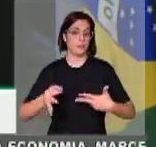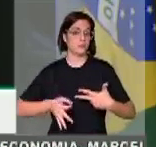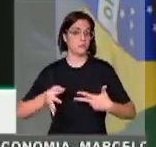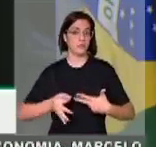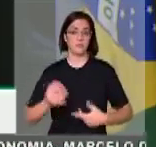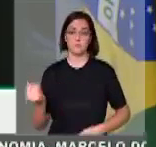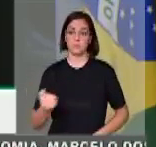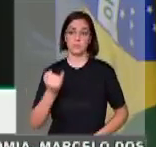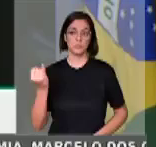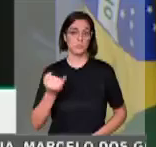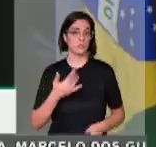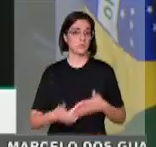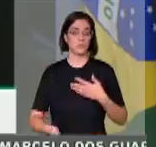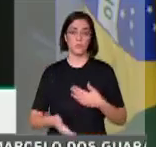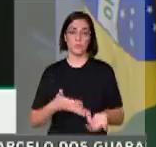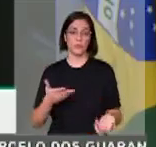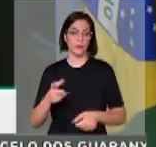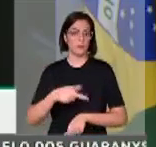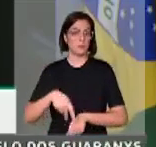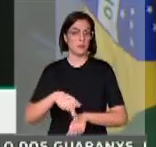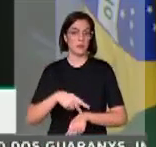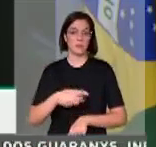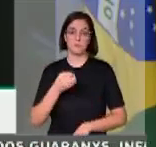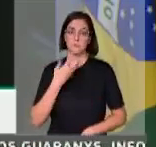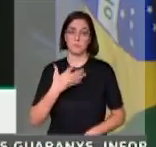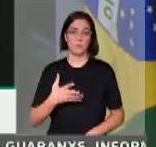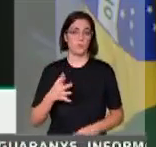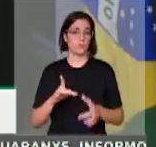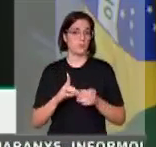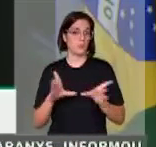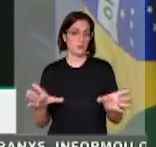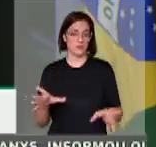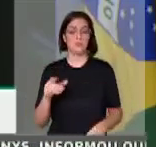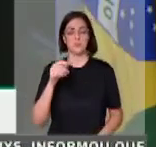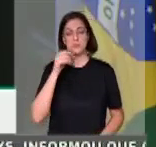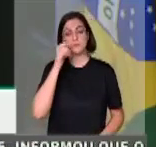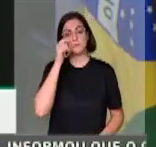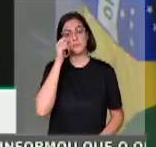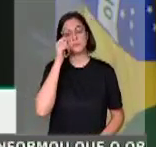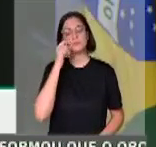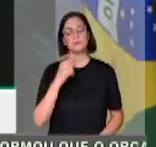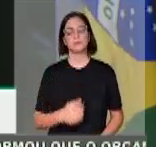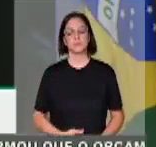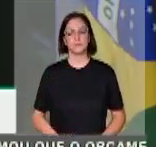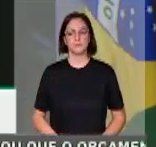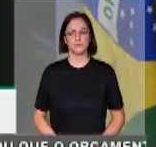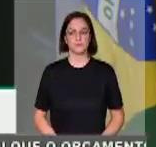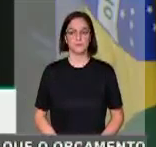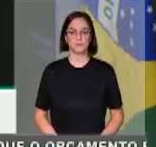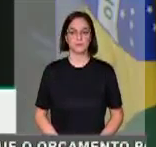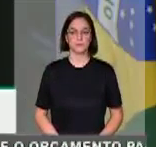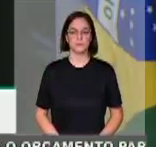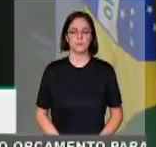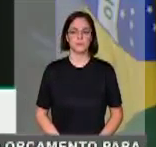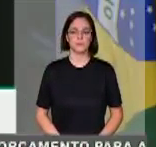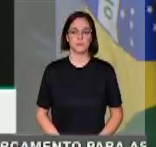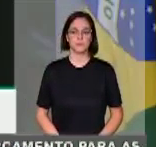decisiva para qualquer Estado moderno e democrático. Senhor Presidente,